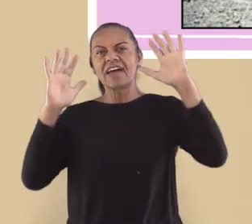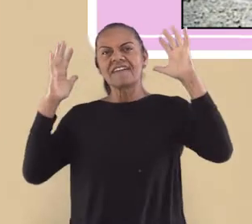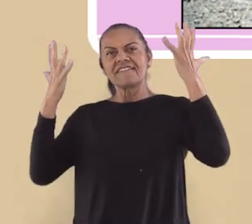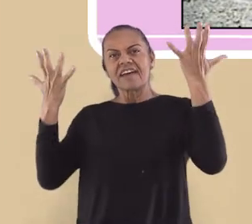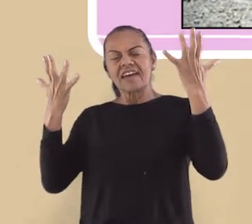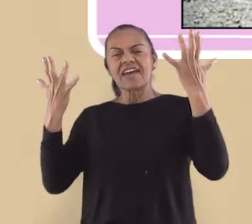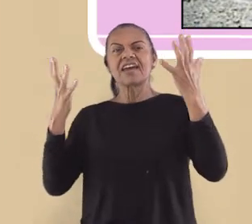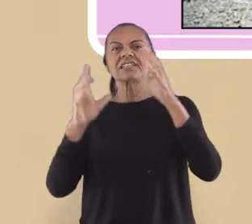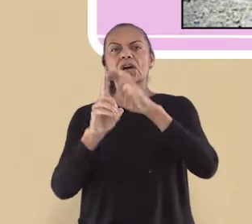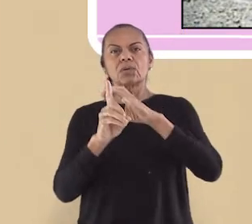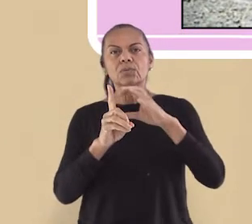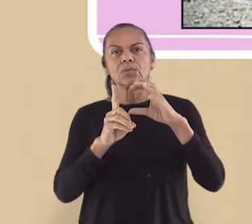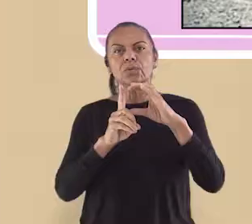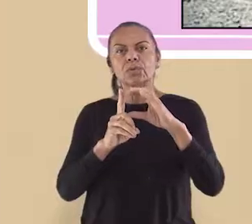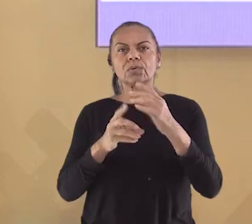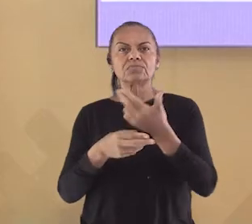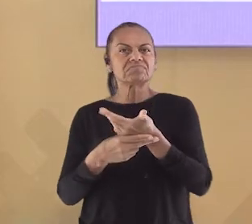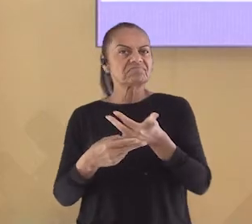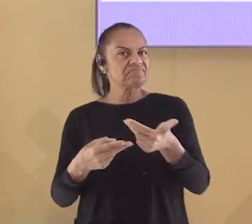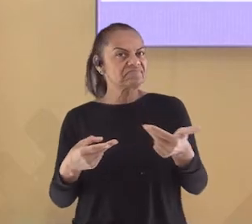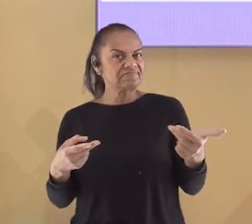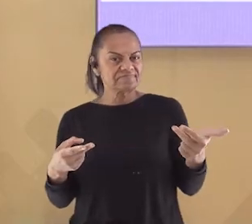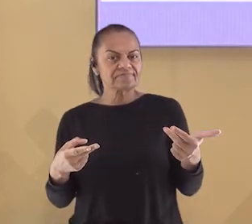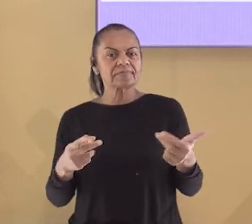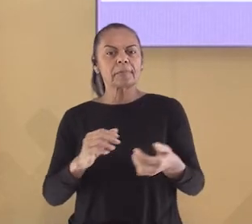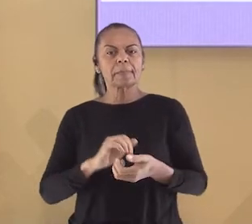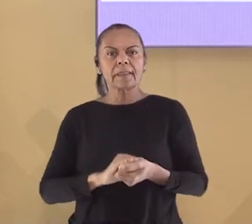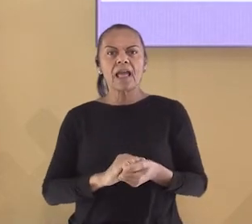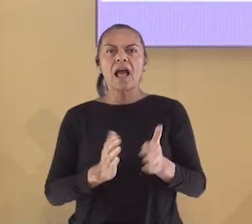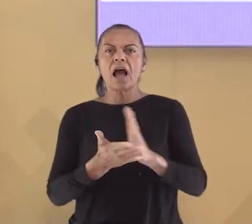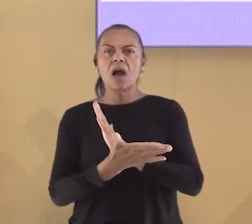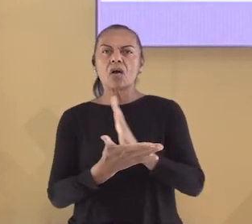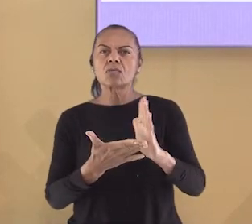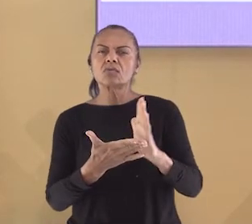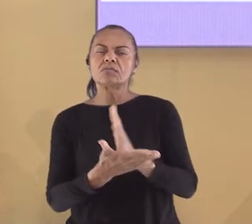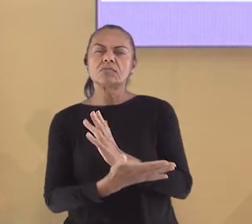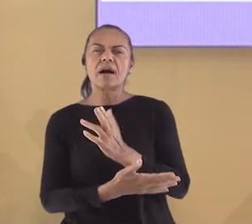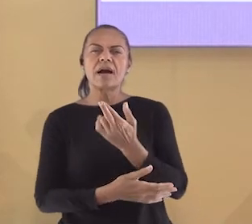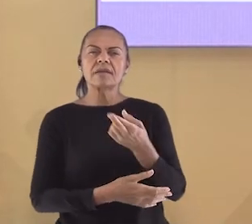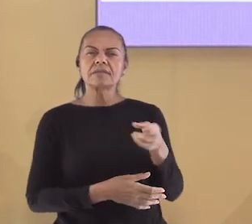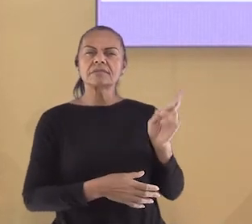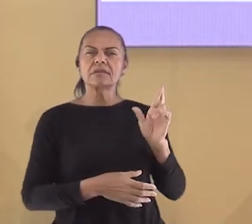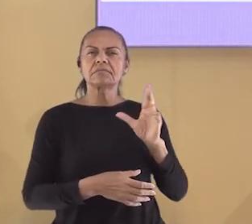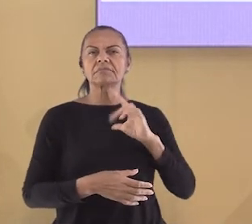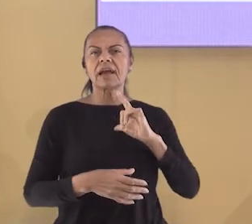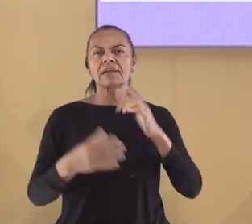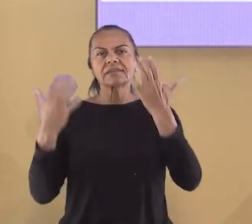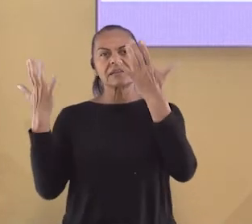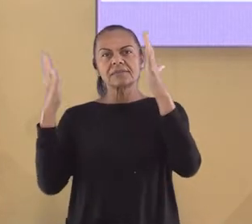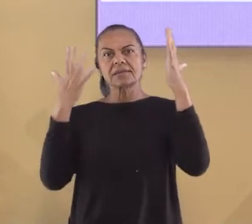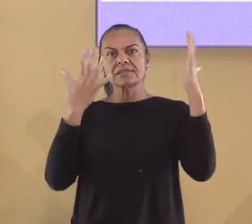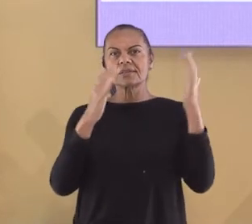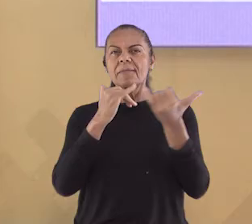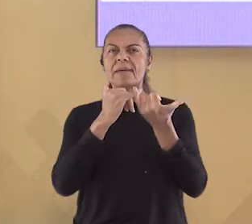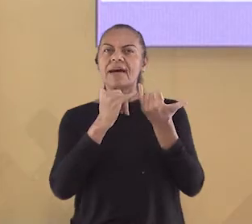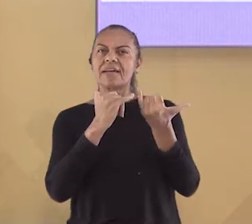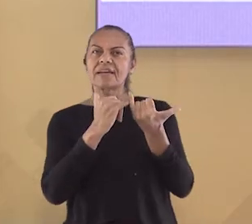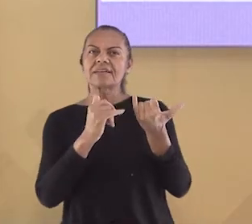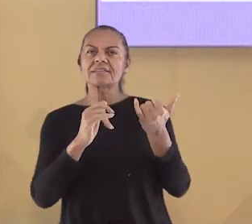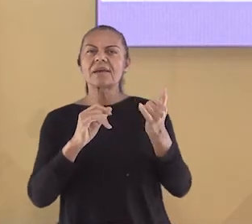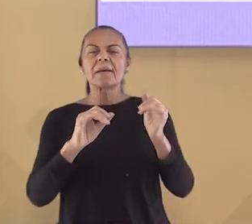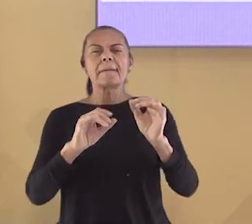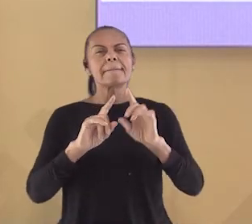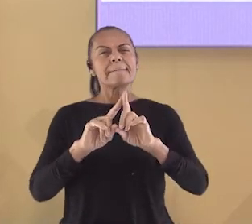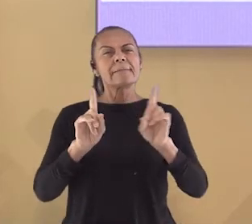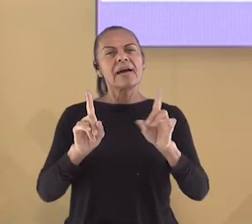nas festividades e assim por diante. Algumas religiões têm celebrações similares, mas com detalhes distintos de acordo com